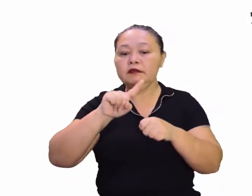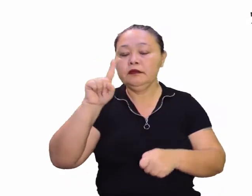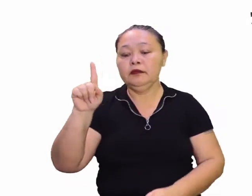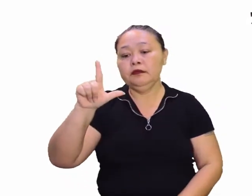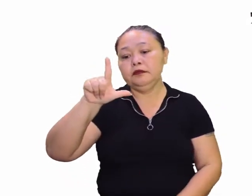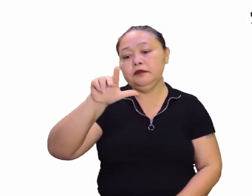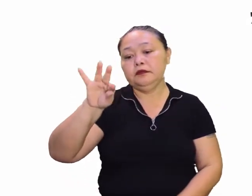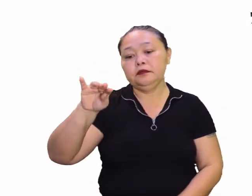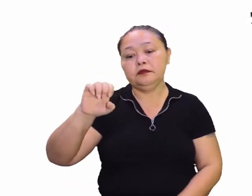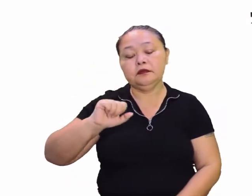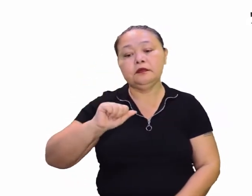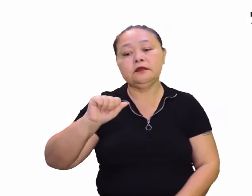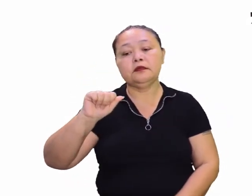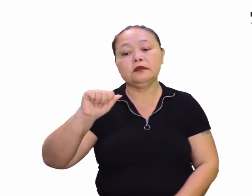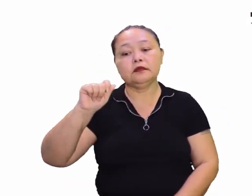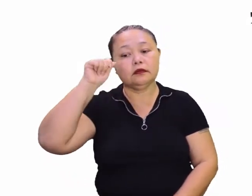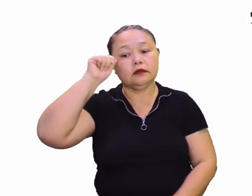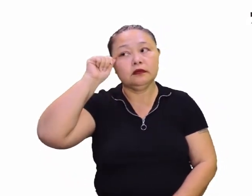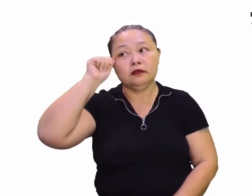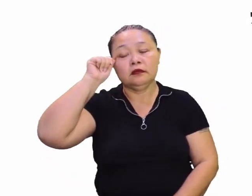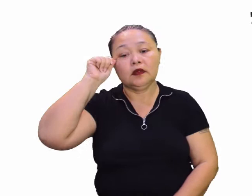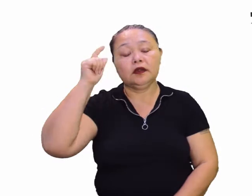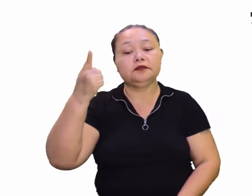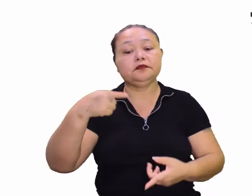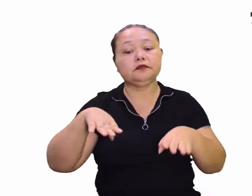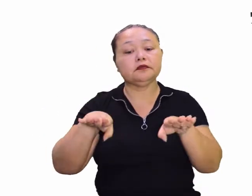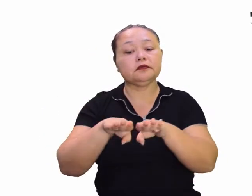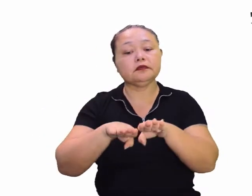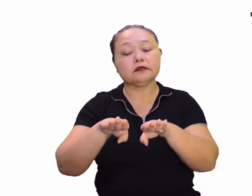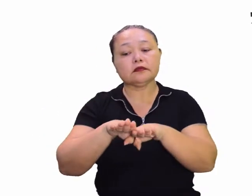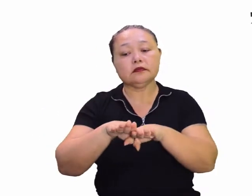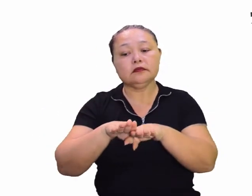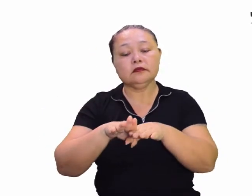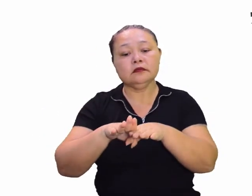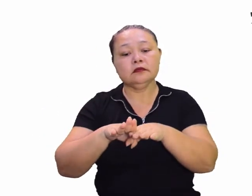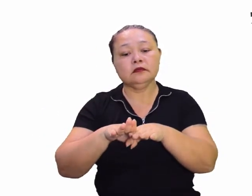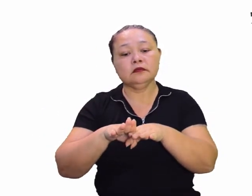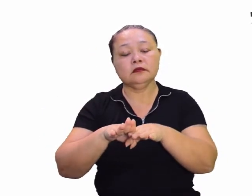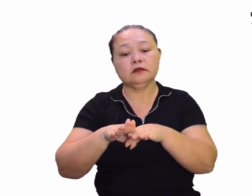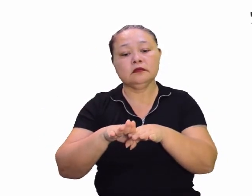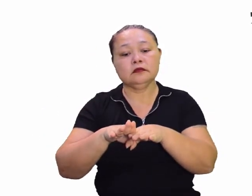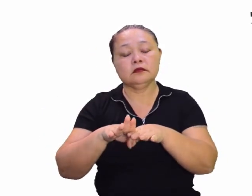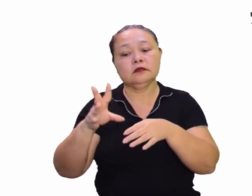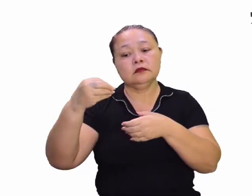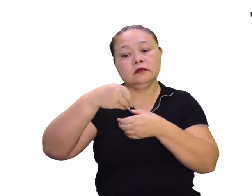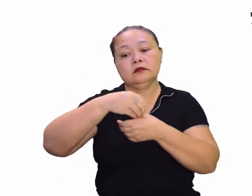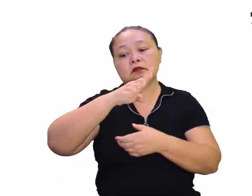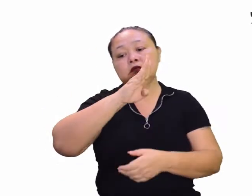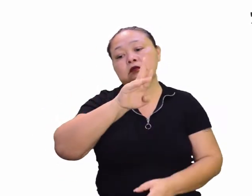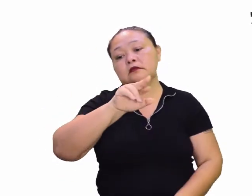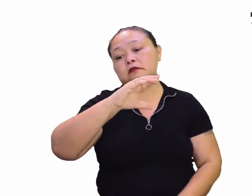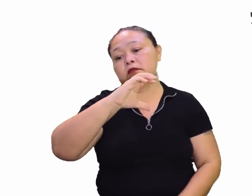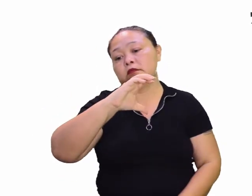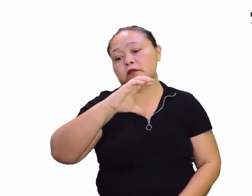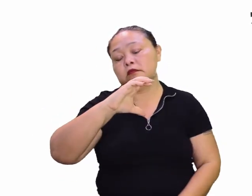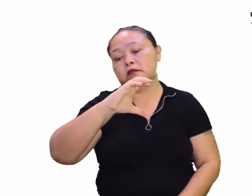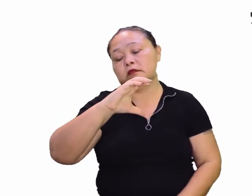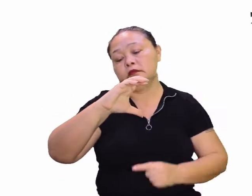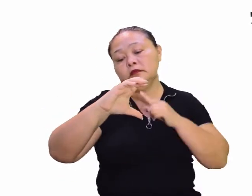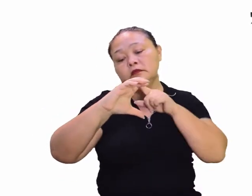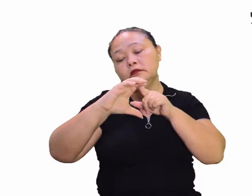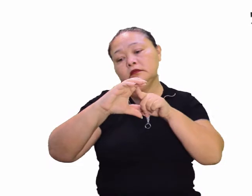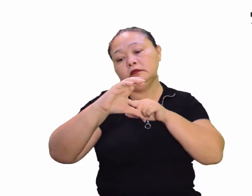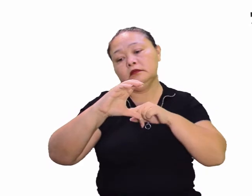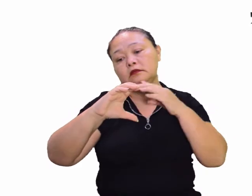extremo leste da Ásia e também faz parte aí do BRICS, sendo representada aí